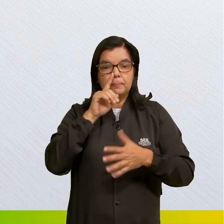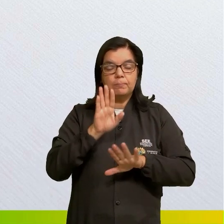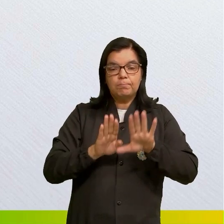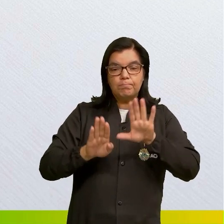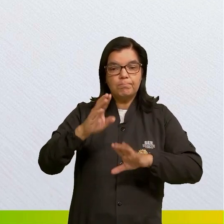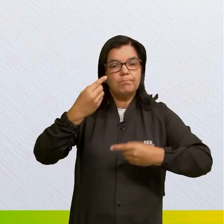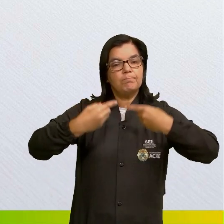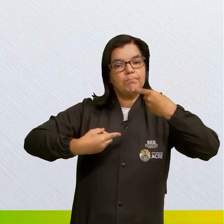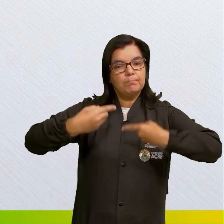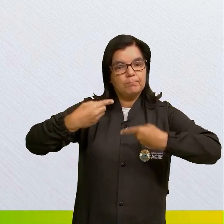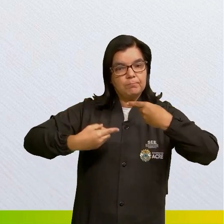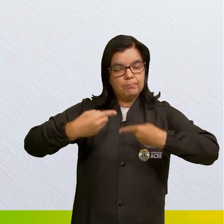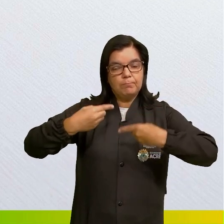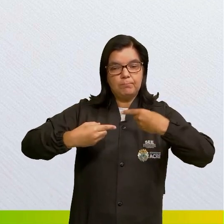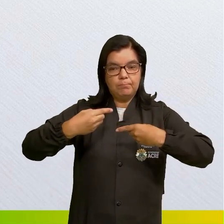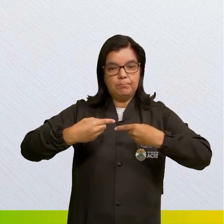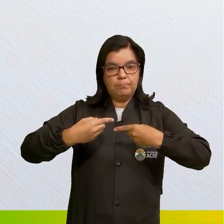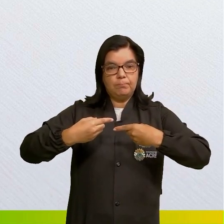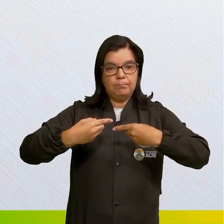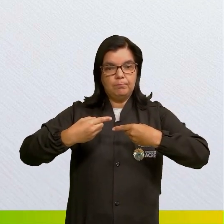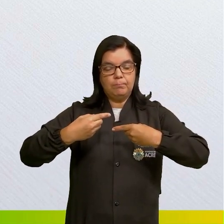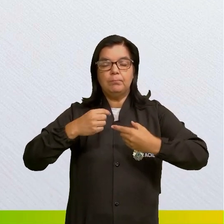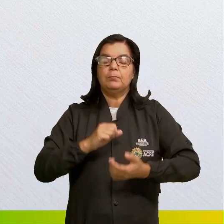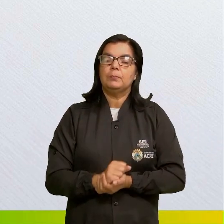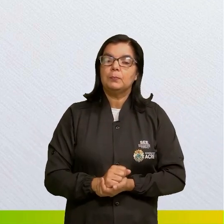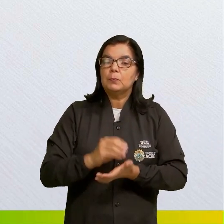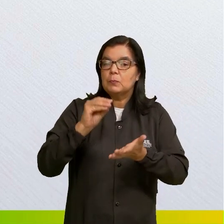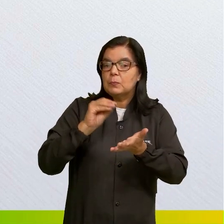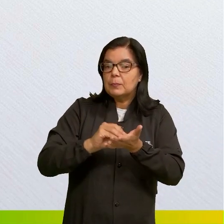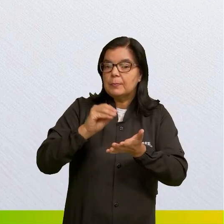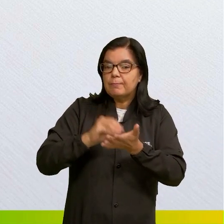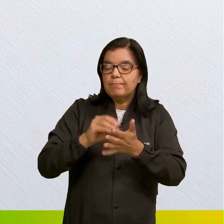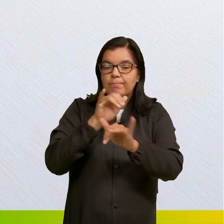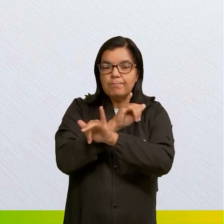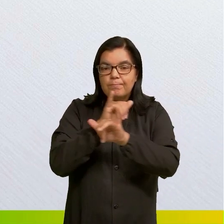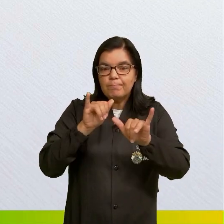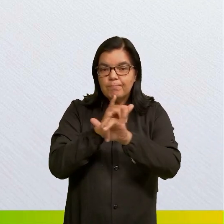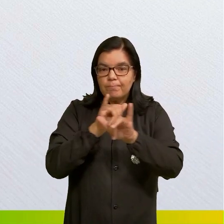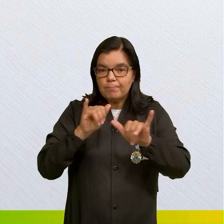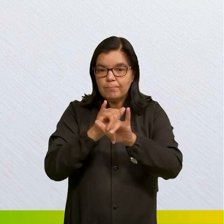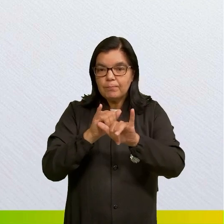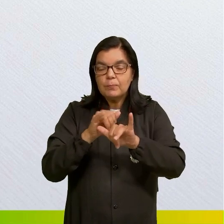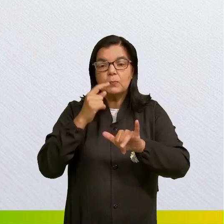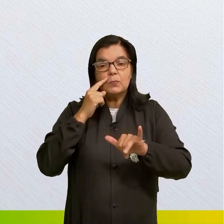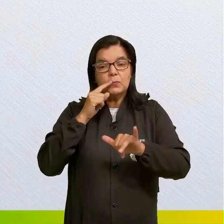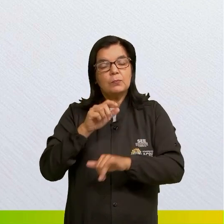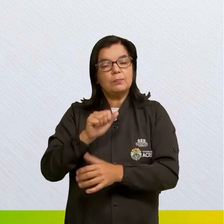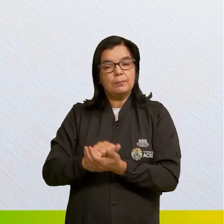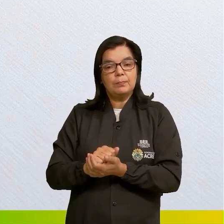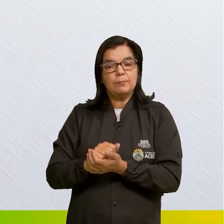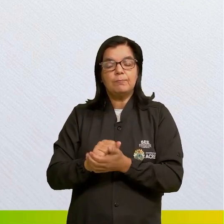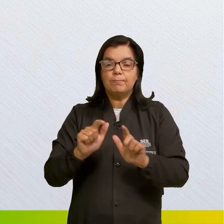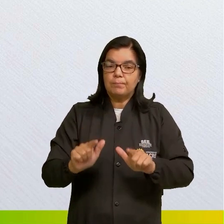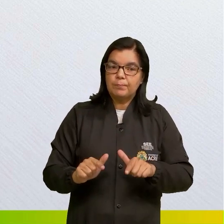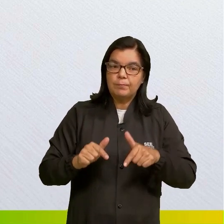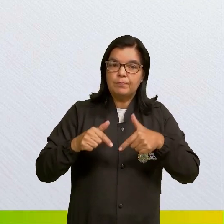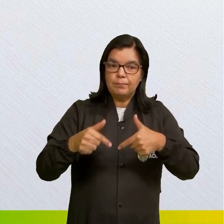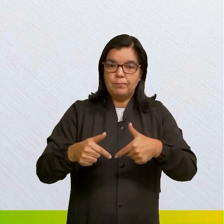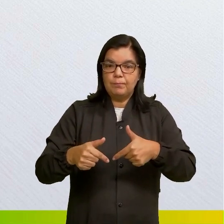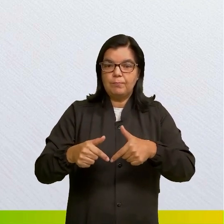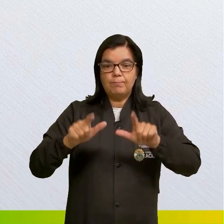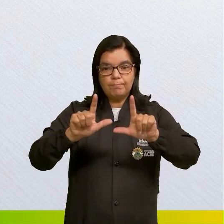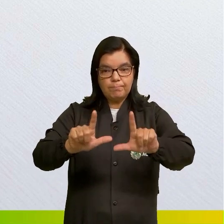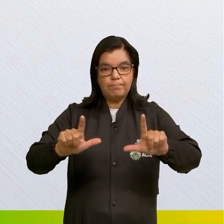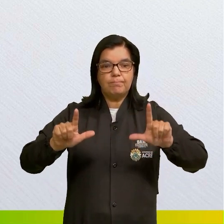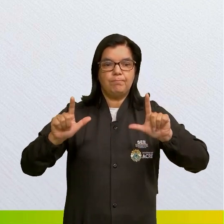riscos como a superficialidade dos debates, a desinformação e o chamado ativismo